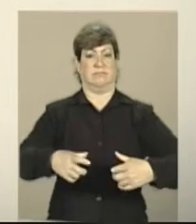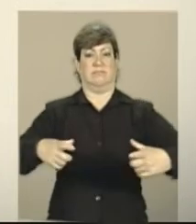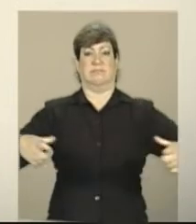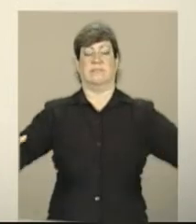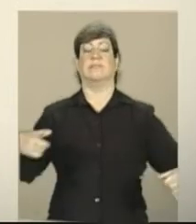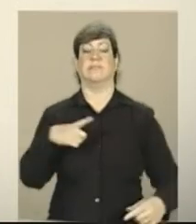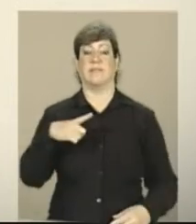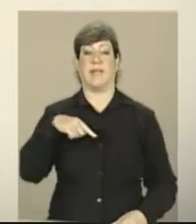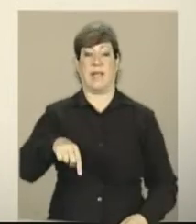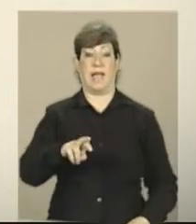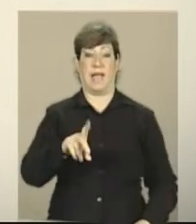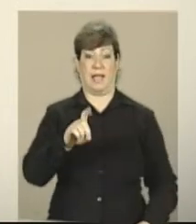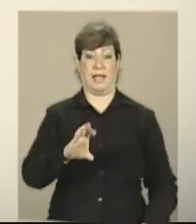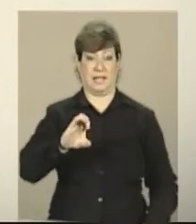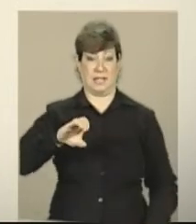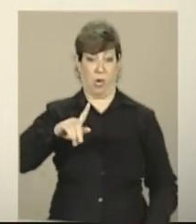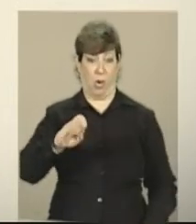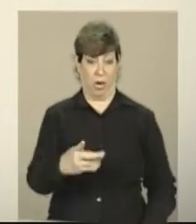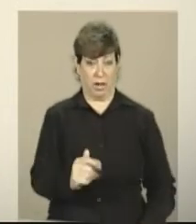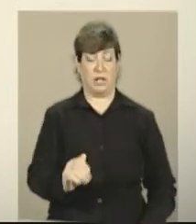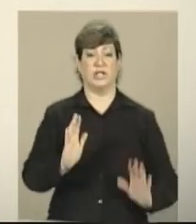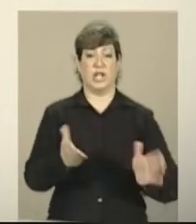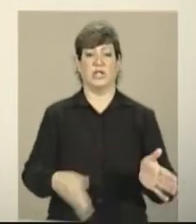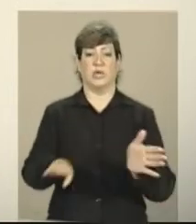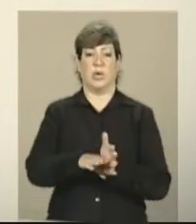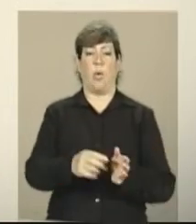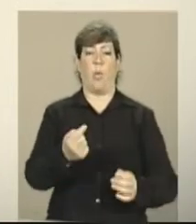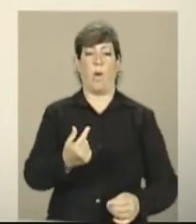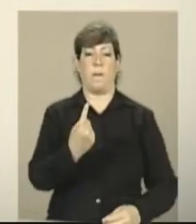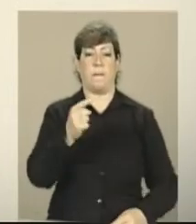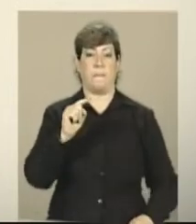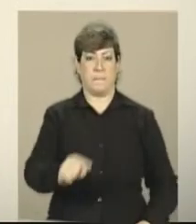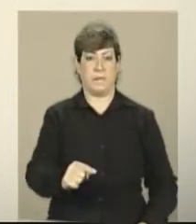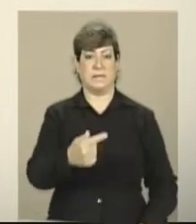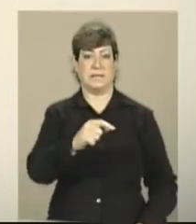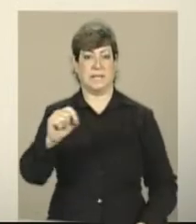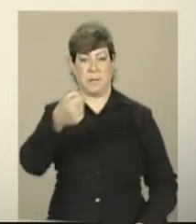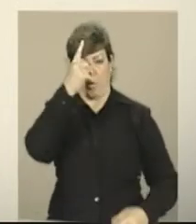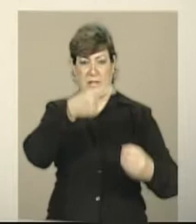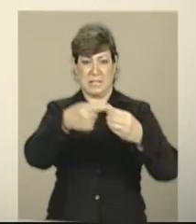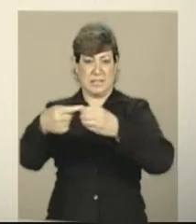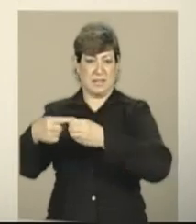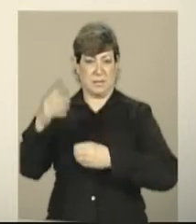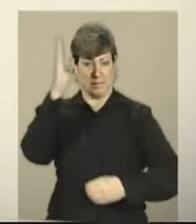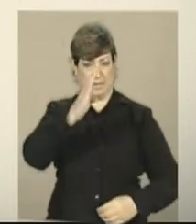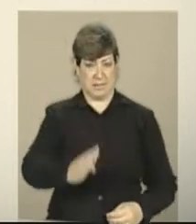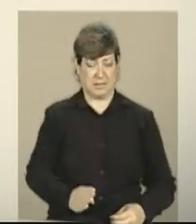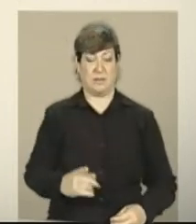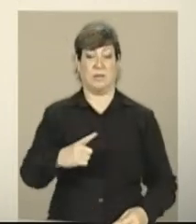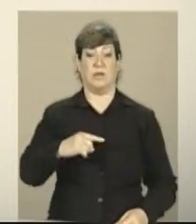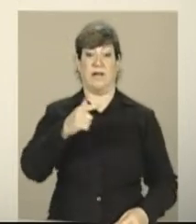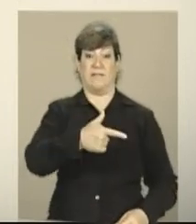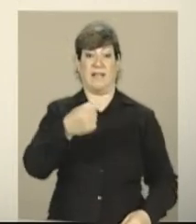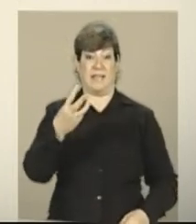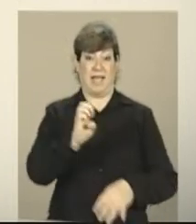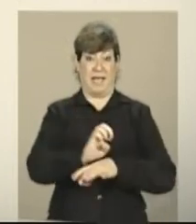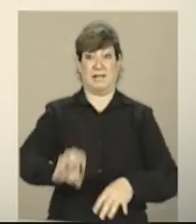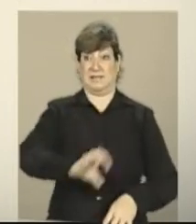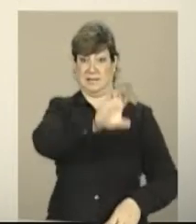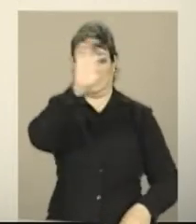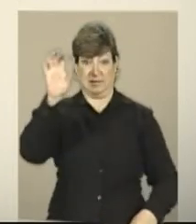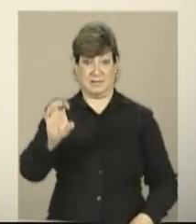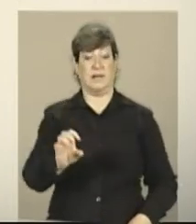Luciano a rede cegonha já chegou a quase 1.700 municípios brasileiros em 23 estados